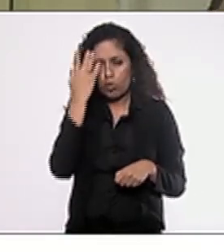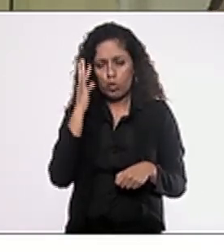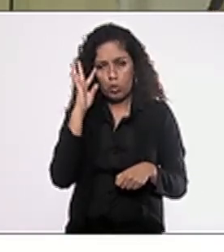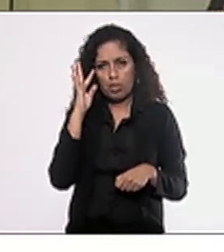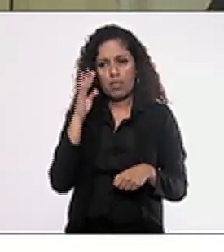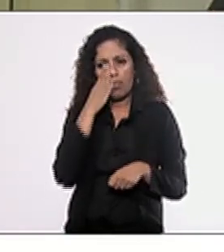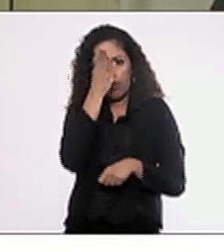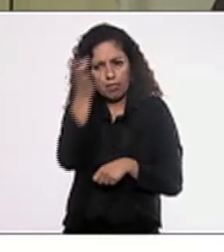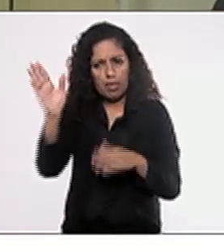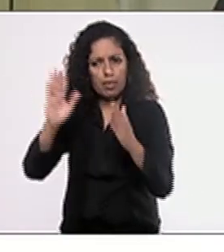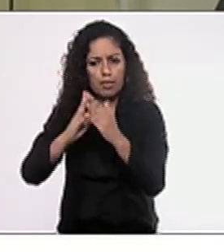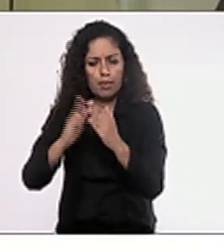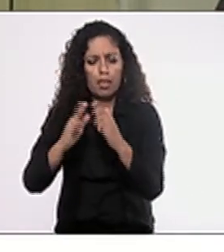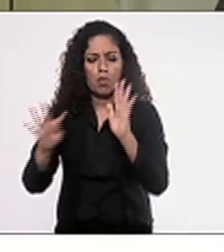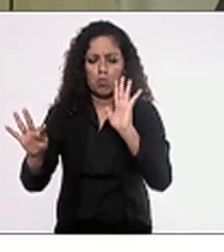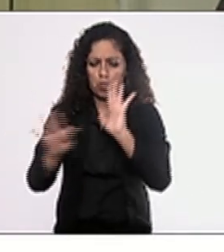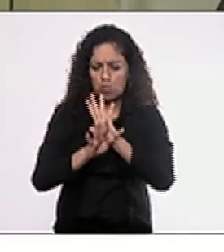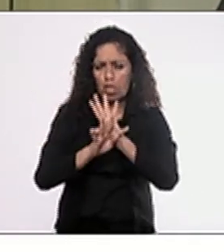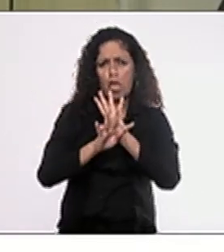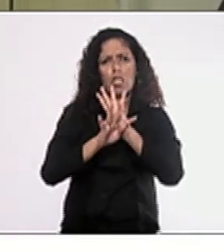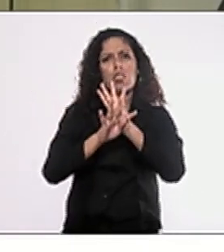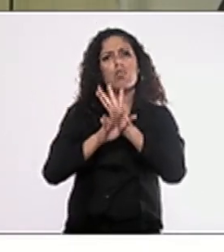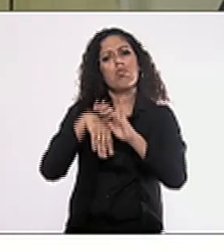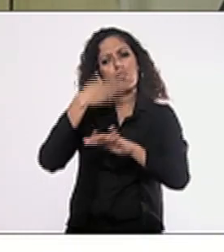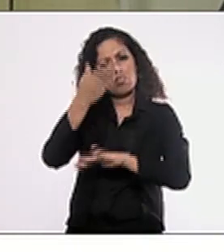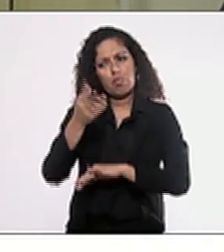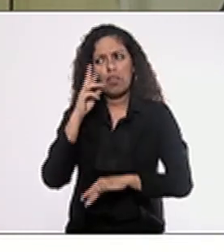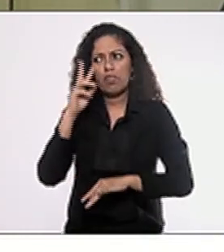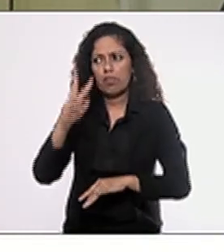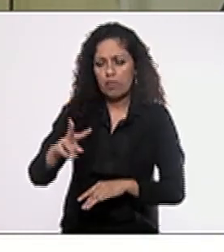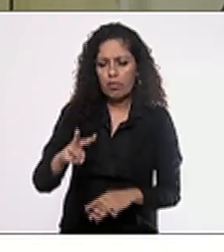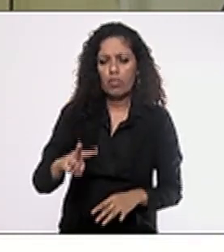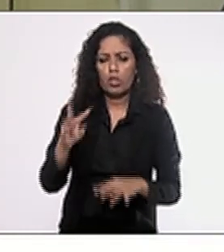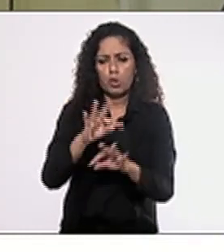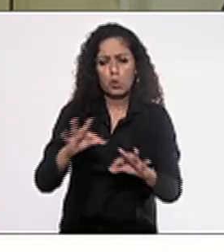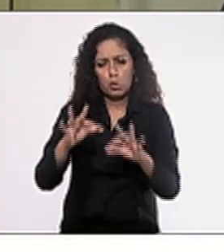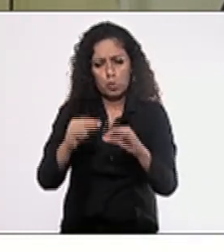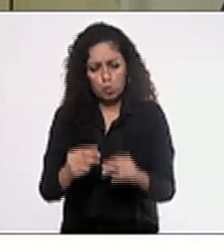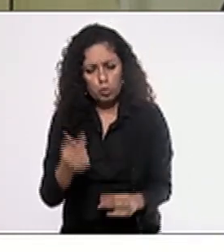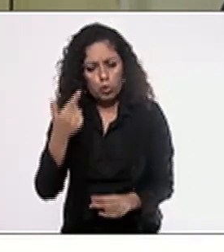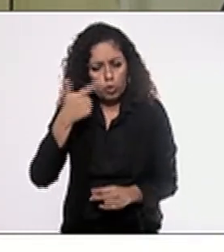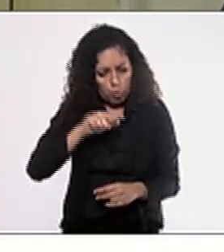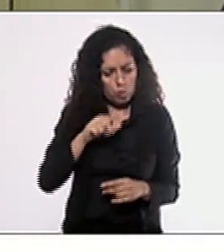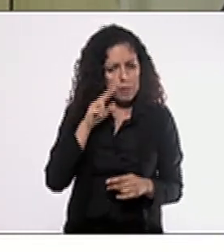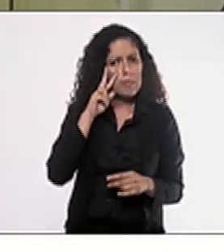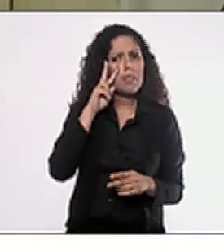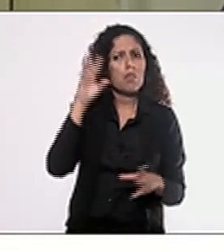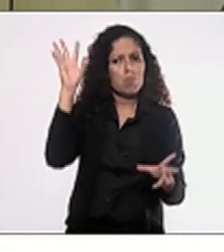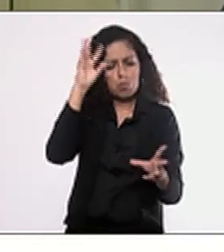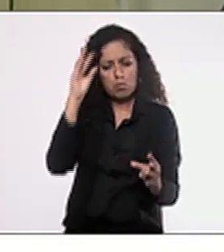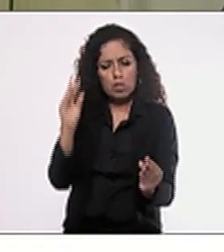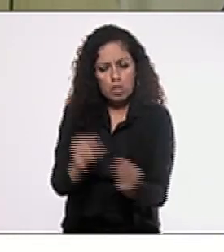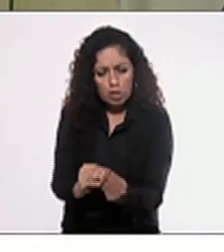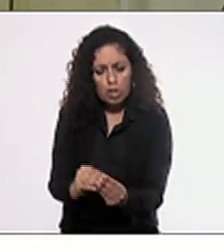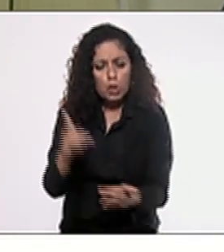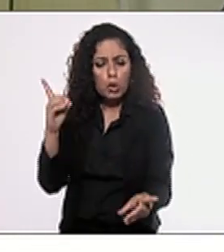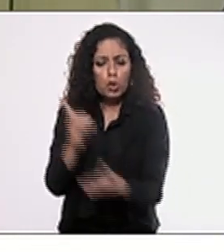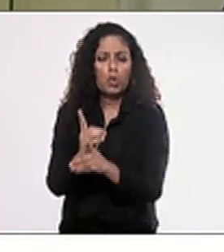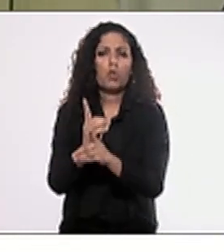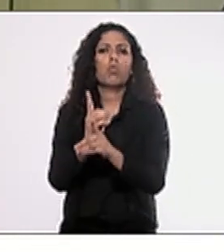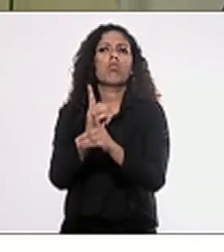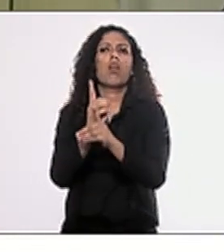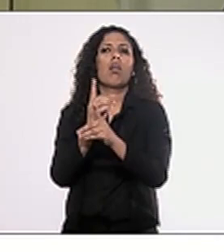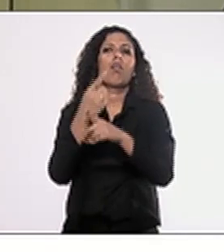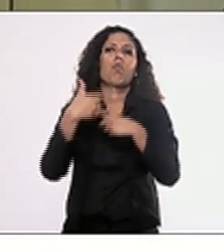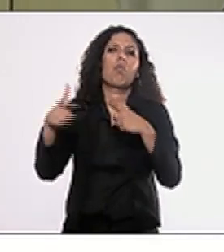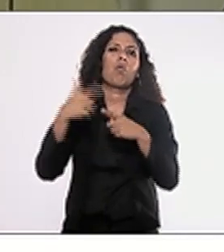examine aquele hidrômetro, um engenheiro, faça todos os testes e consiga certificar, consiga atestar para o juiz